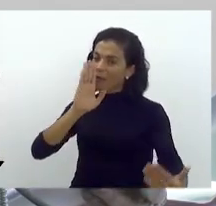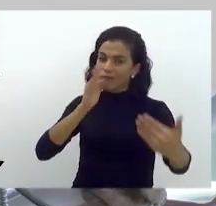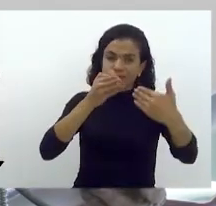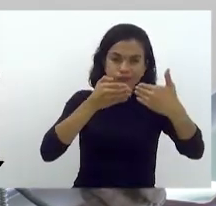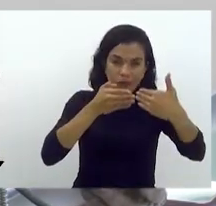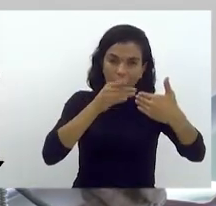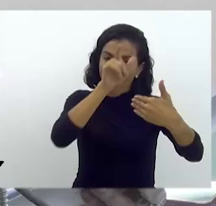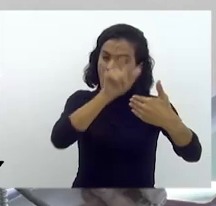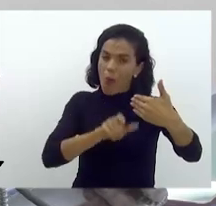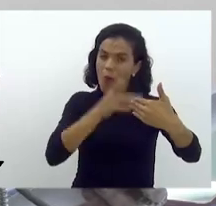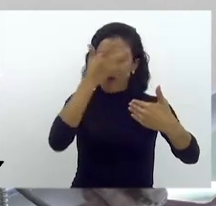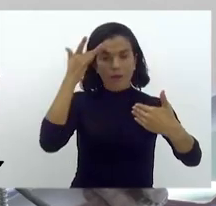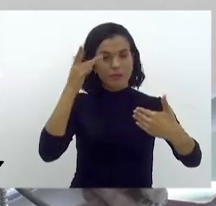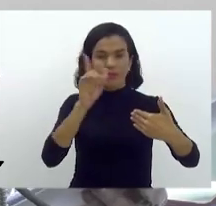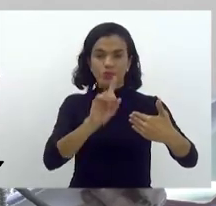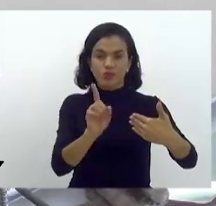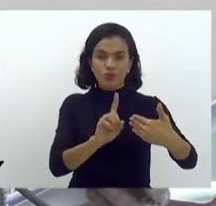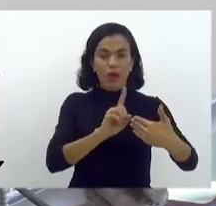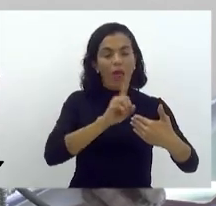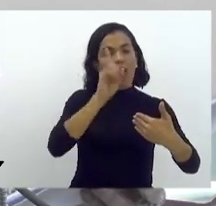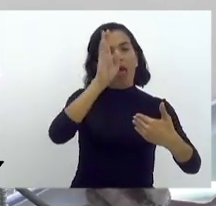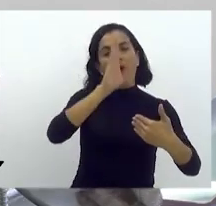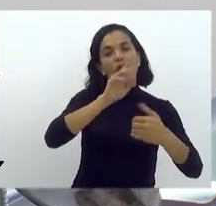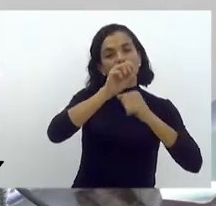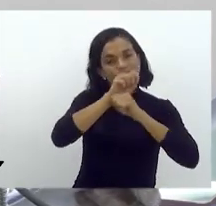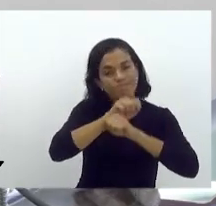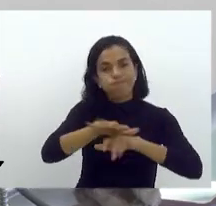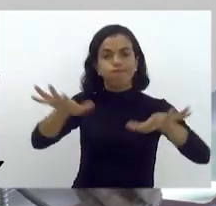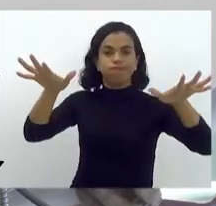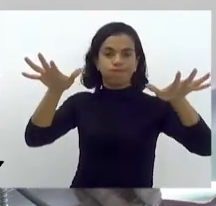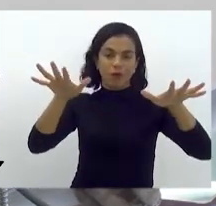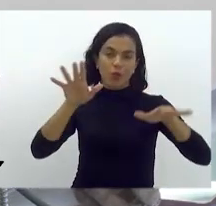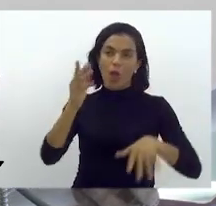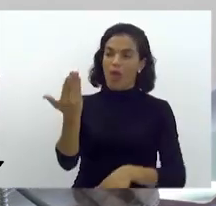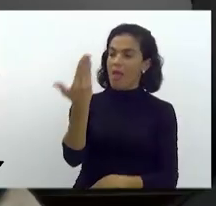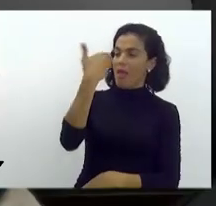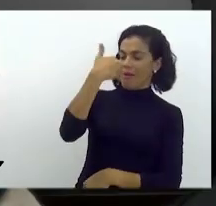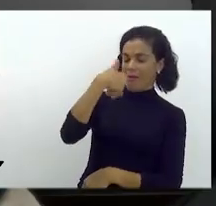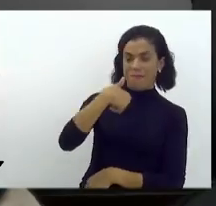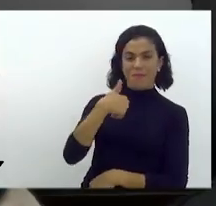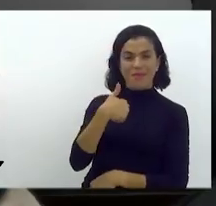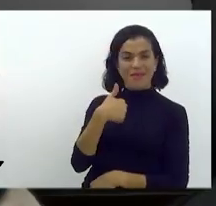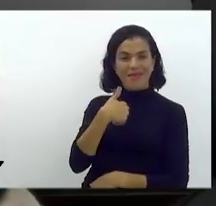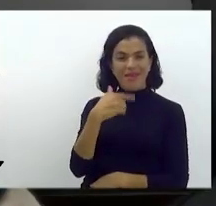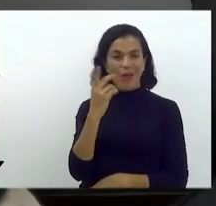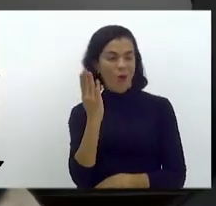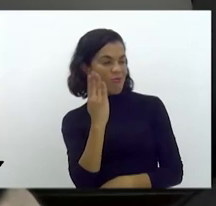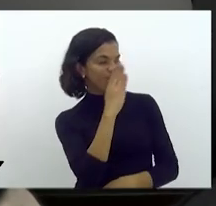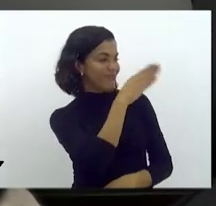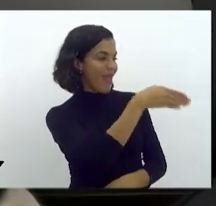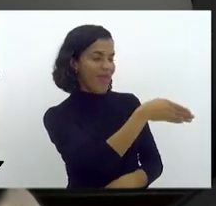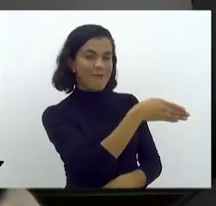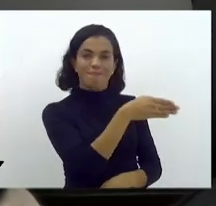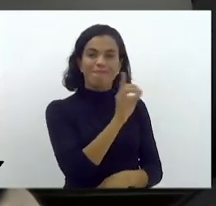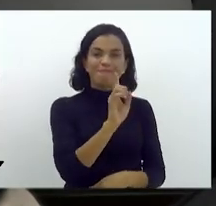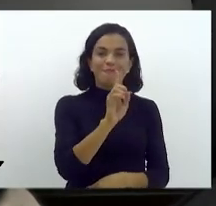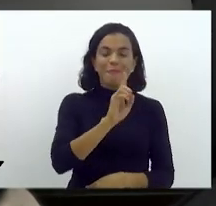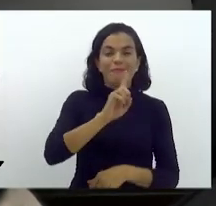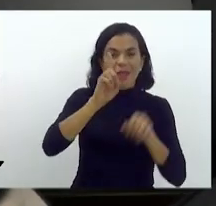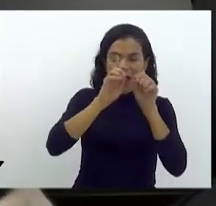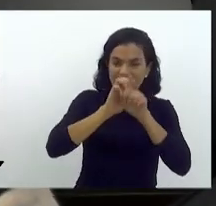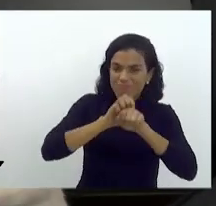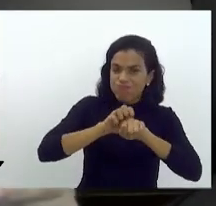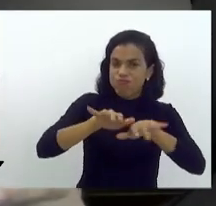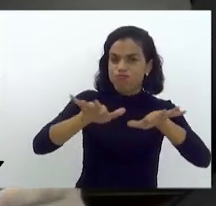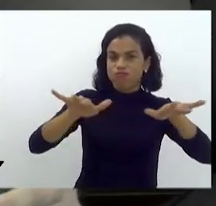para uma pessoa deliberada né não é dirigida para Marta né dirigida para deputada índia mas é uma